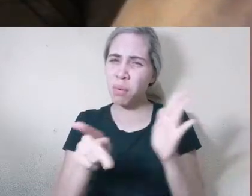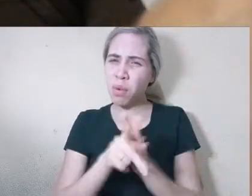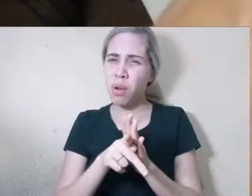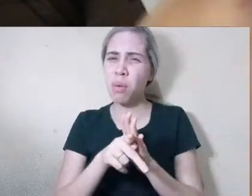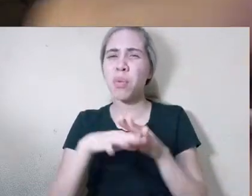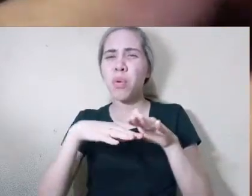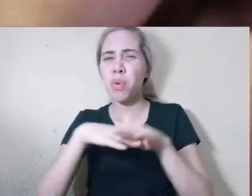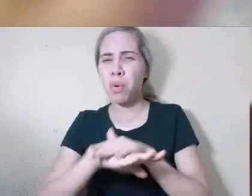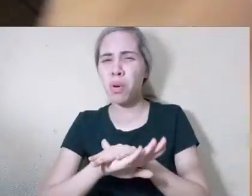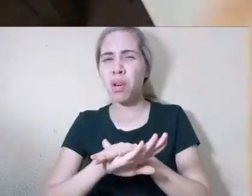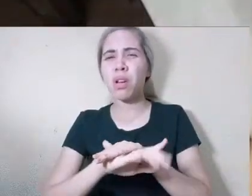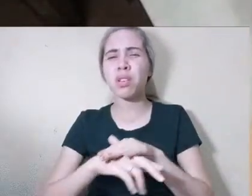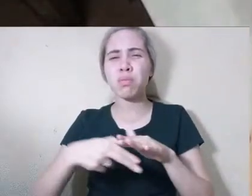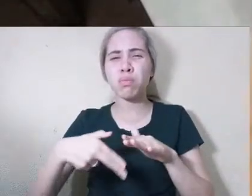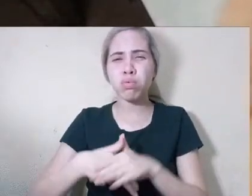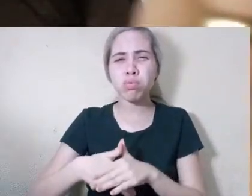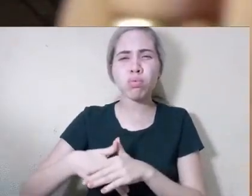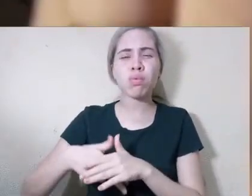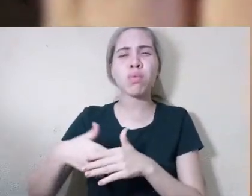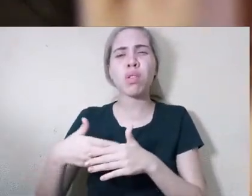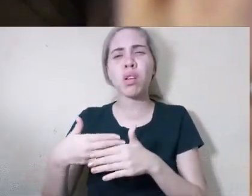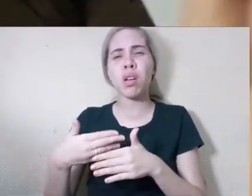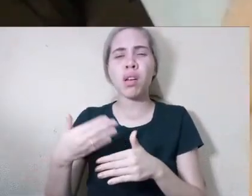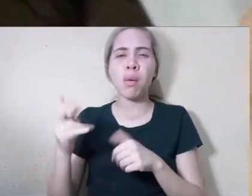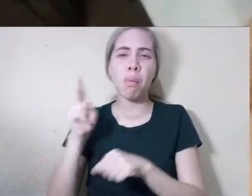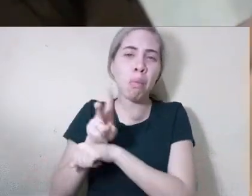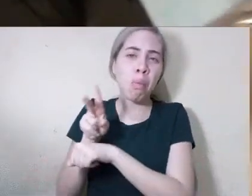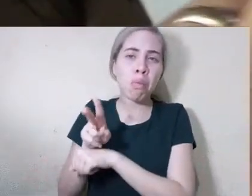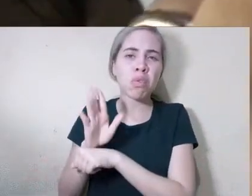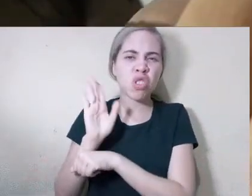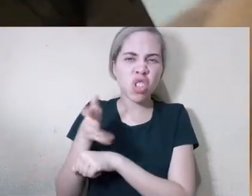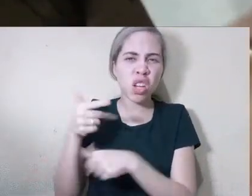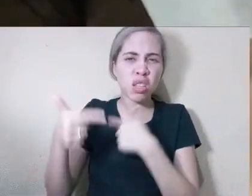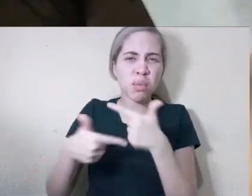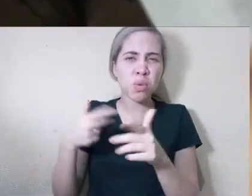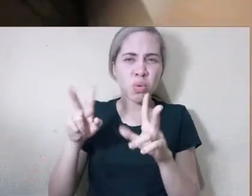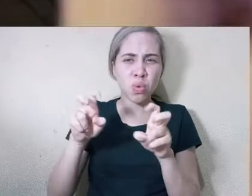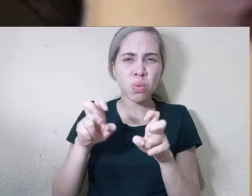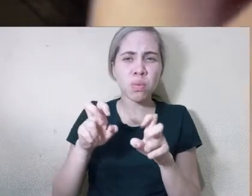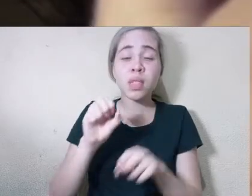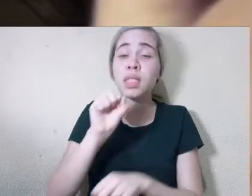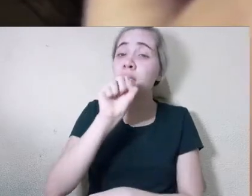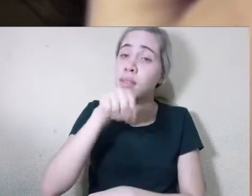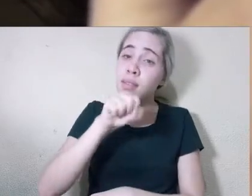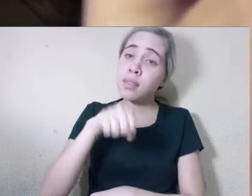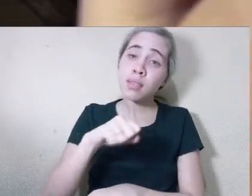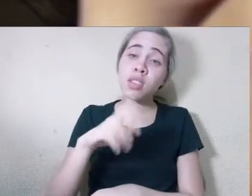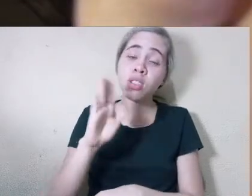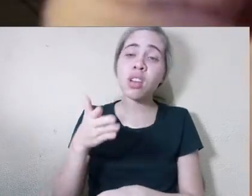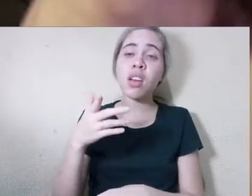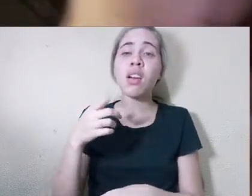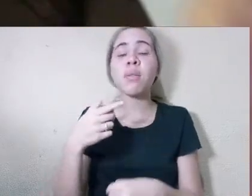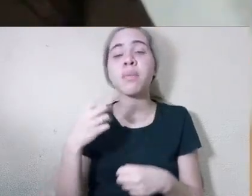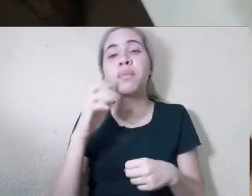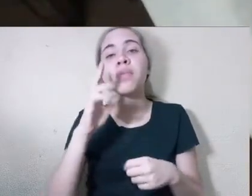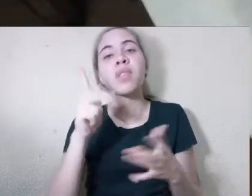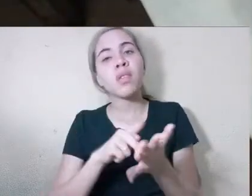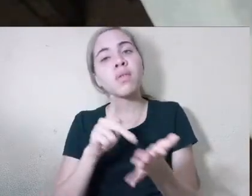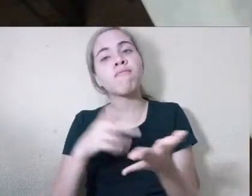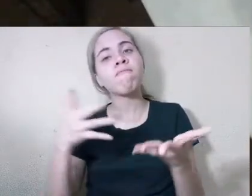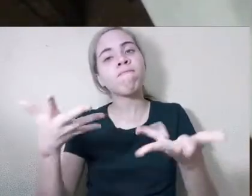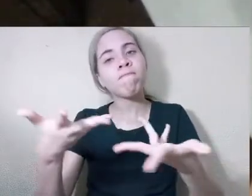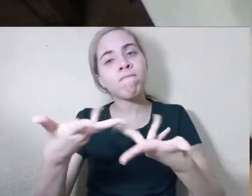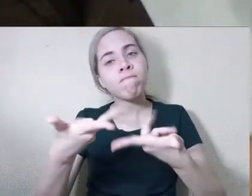Isso, trabalhei. Então daí que vem essa capacidade de produzir esse zigrinado com essa qualidade, que não é